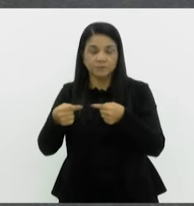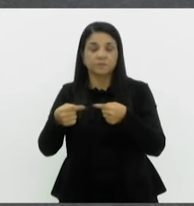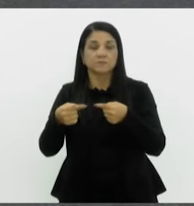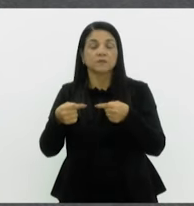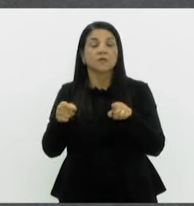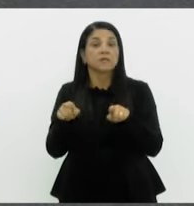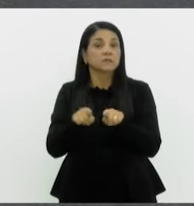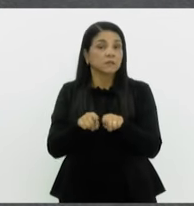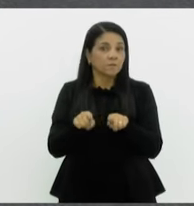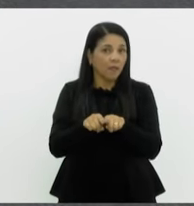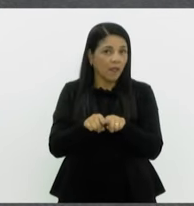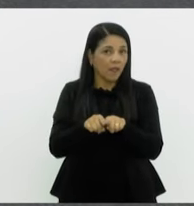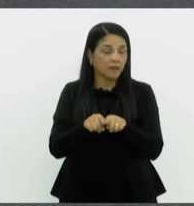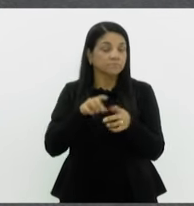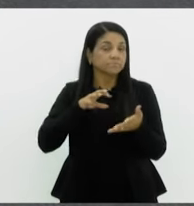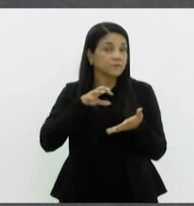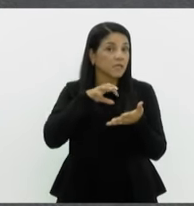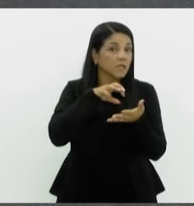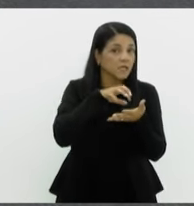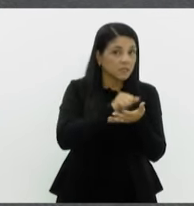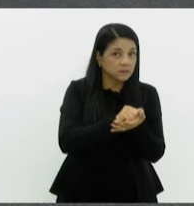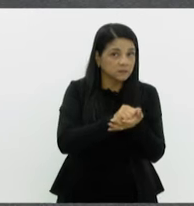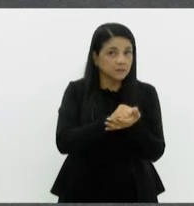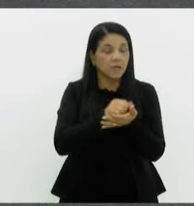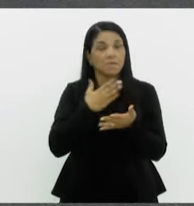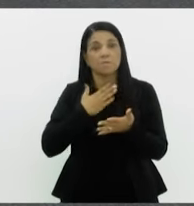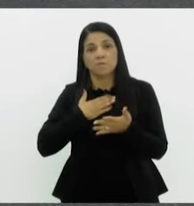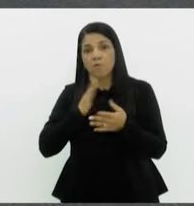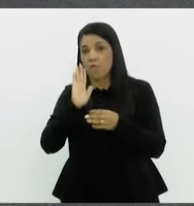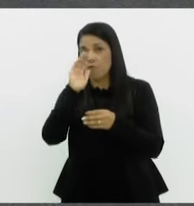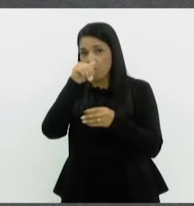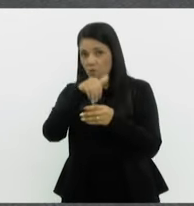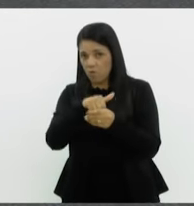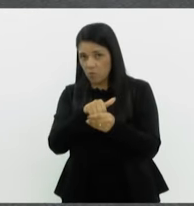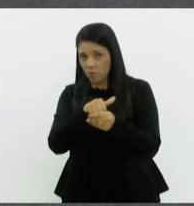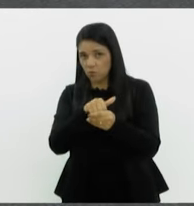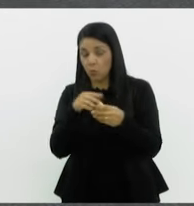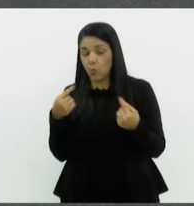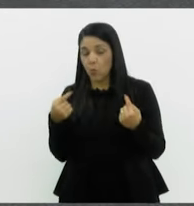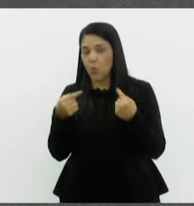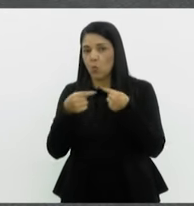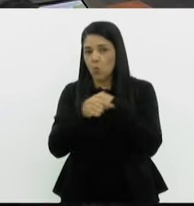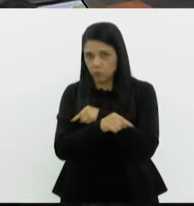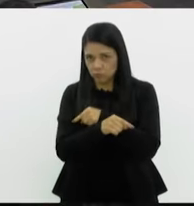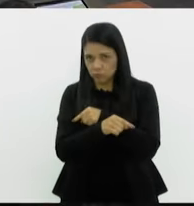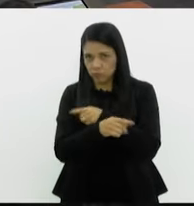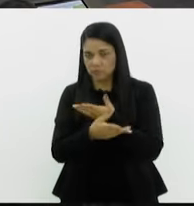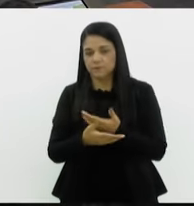tempo, registrar o meu voto contrário.